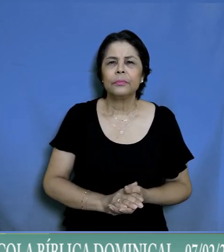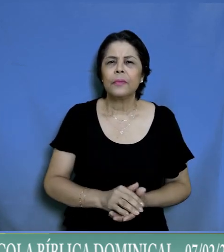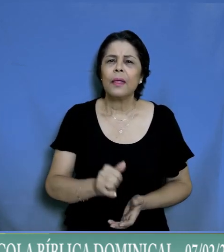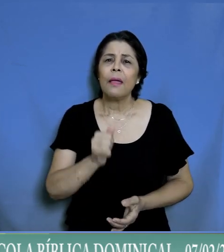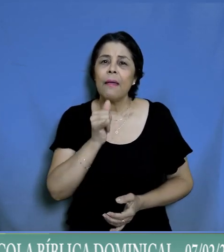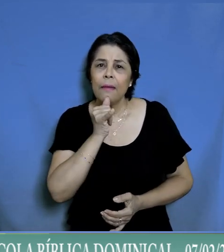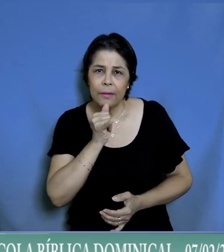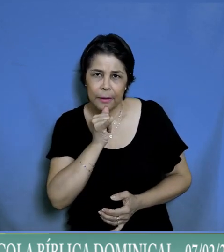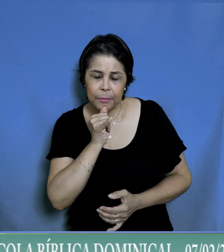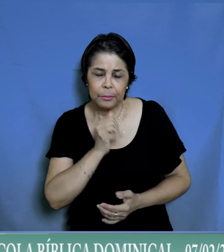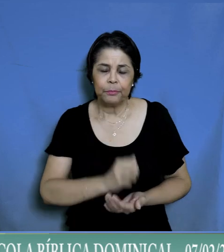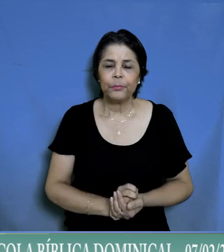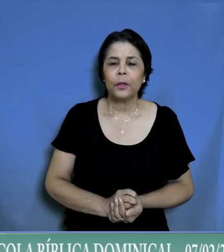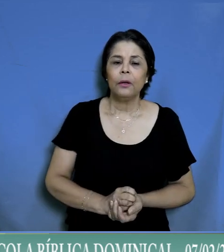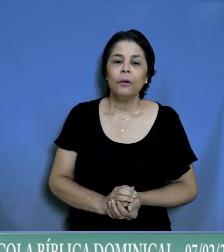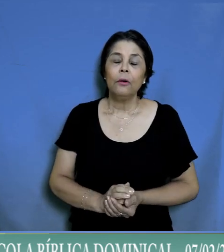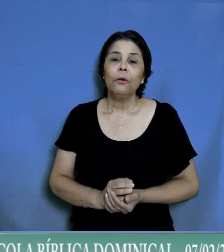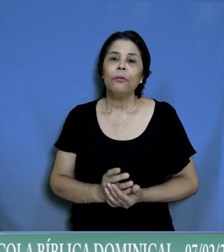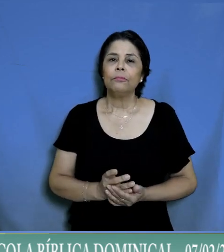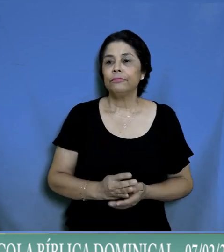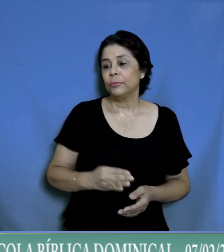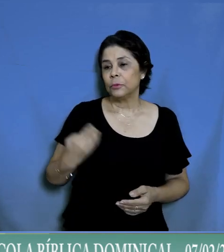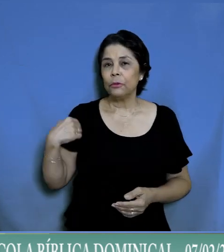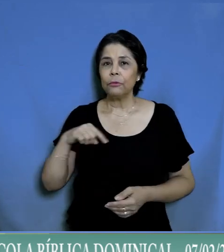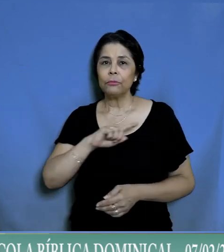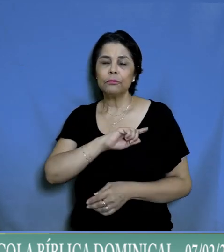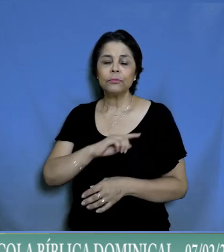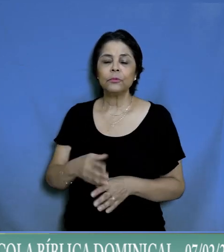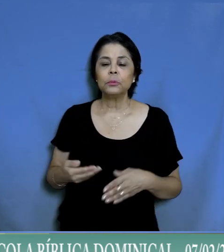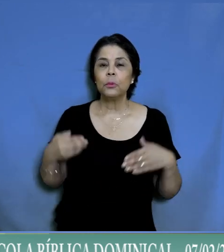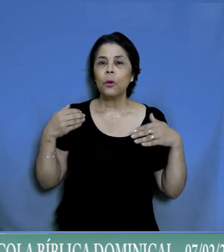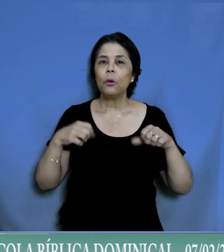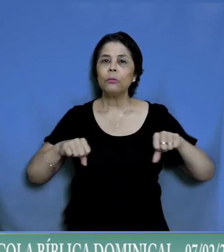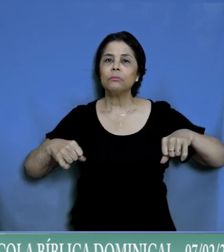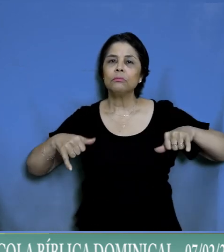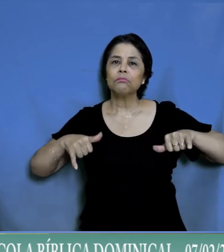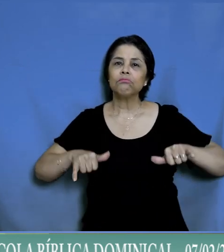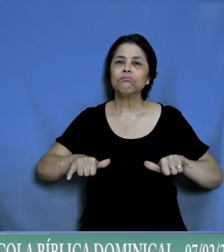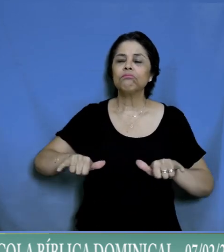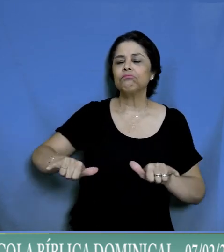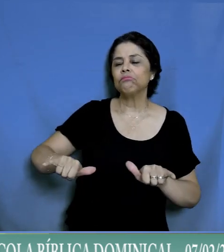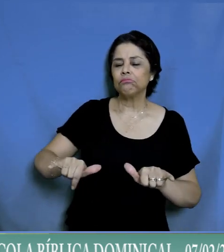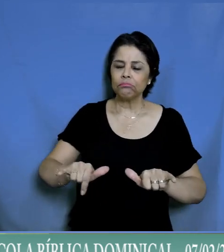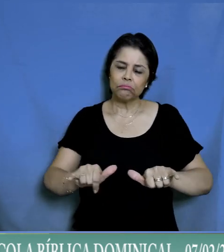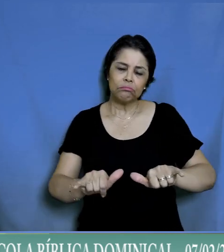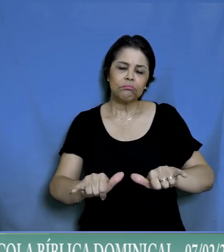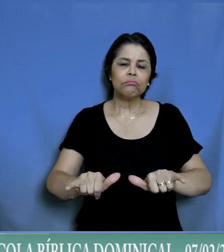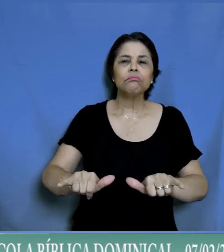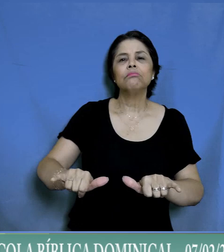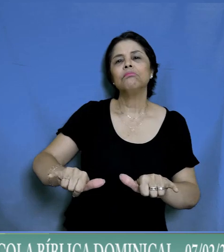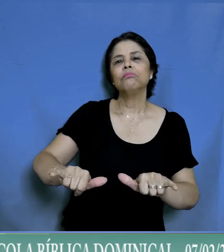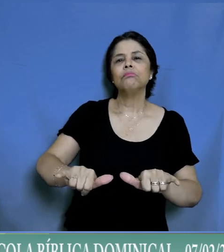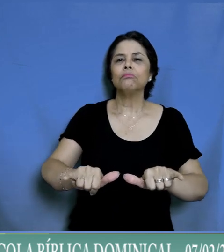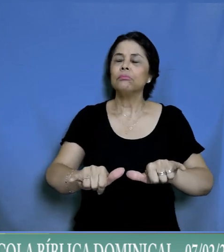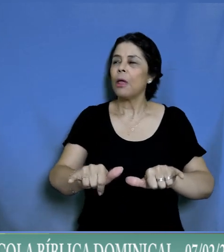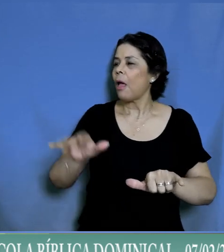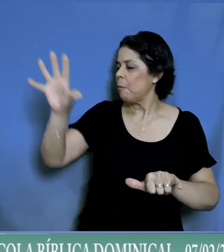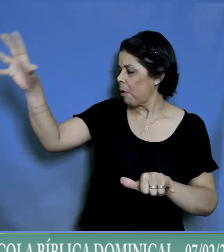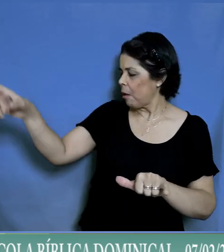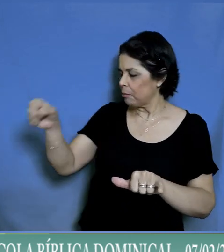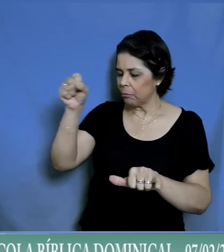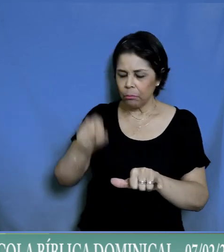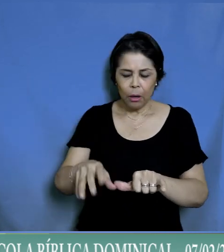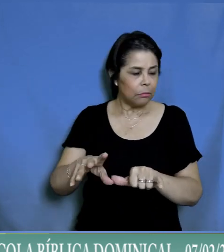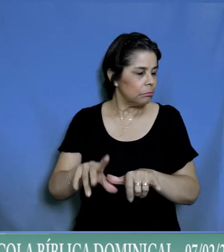mais, ou pegar algumas frutas, algumas coisas, depois abrir um pouquinho a sacola de novo e colocar uma outra fruta, pegar